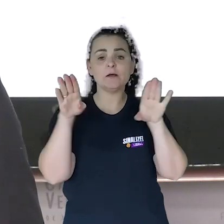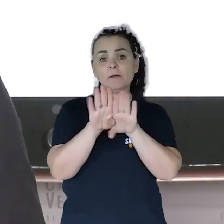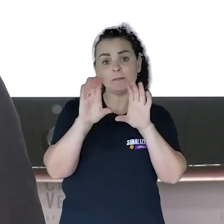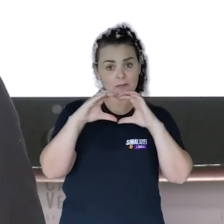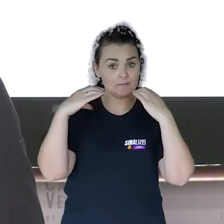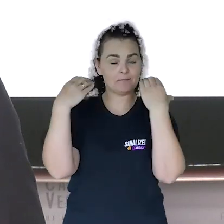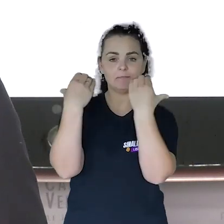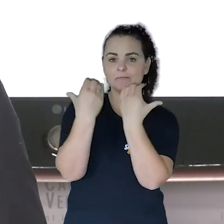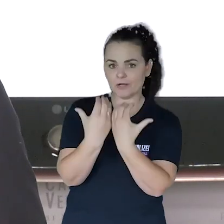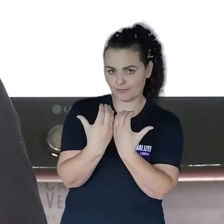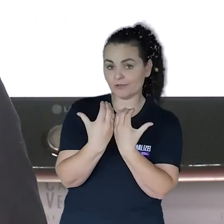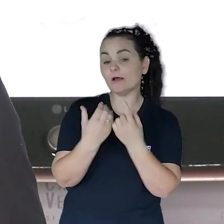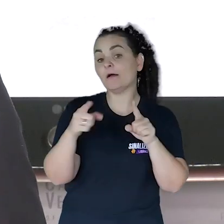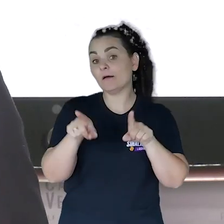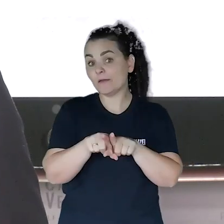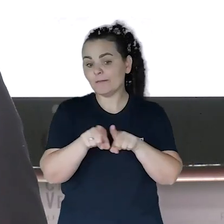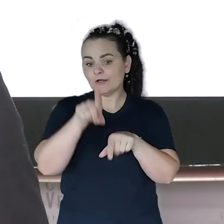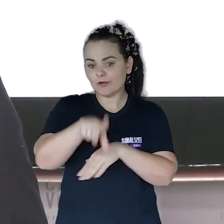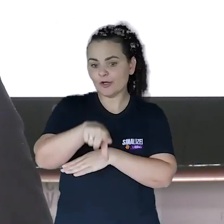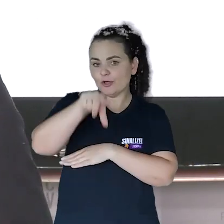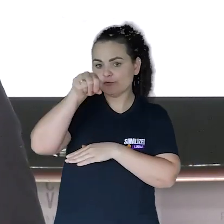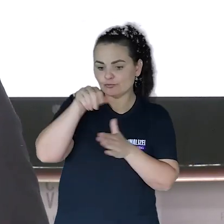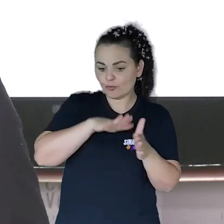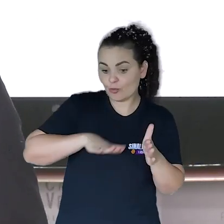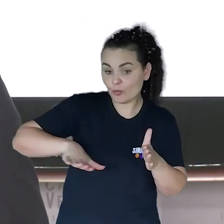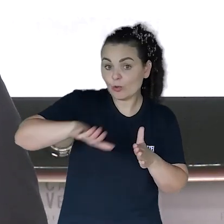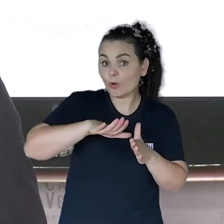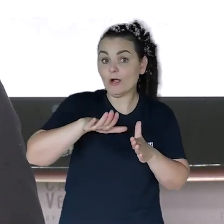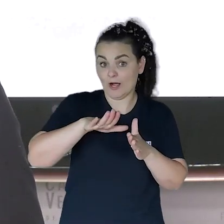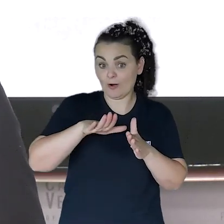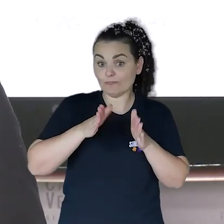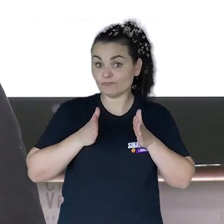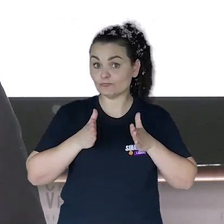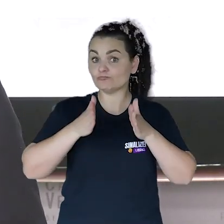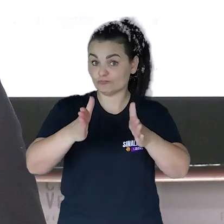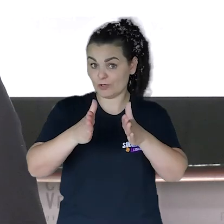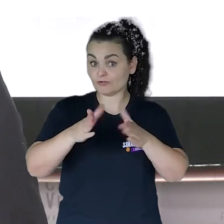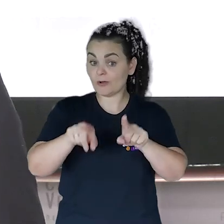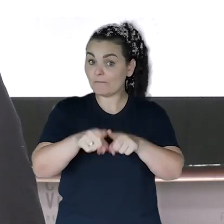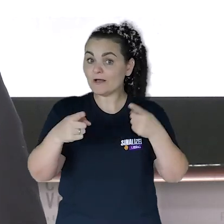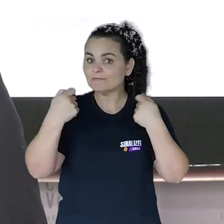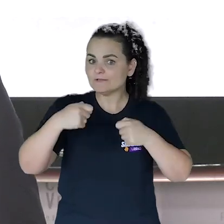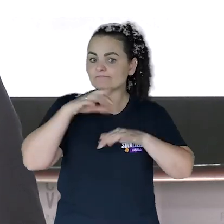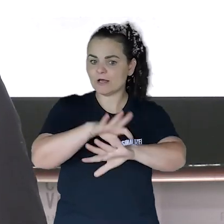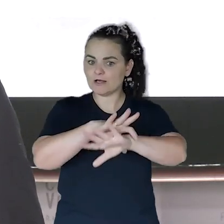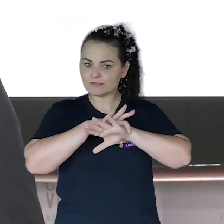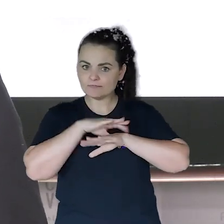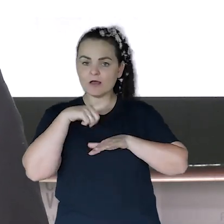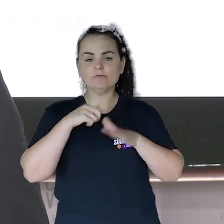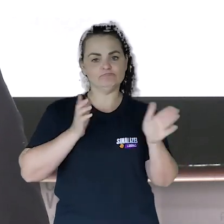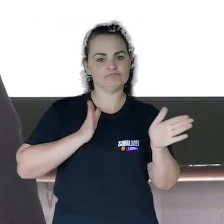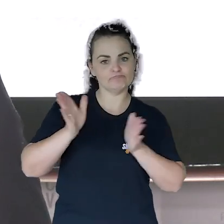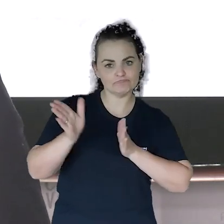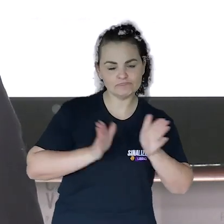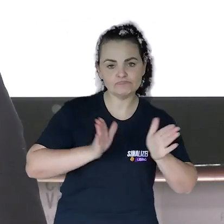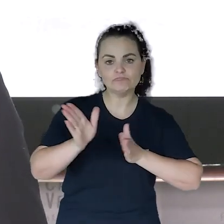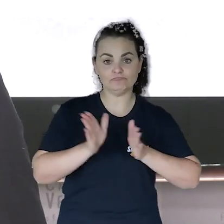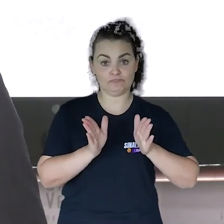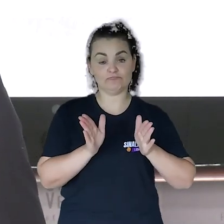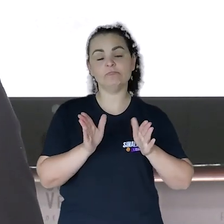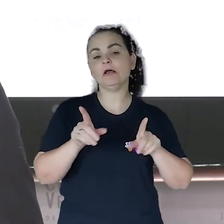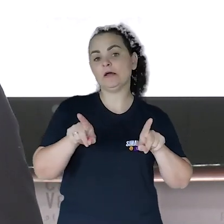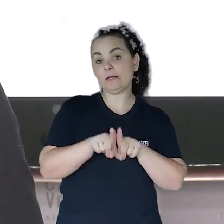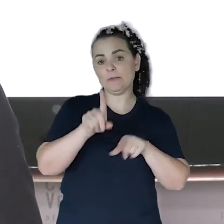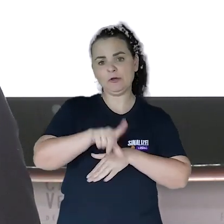comunidade a escolha de um local adequado no calçadão priorizando a segurança e o acesso além da definição do